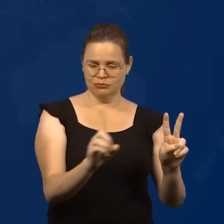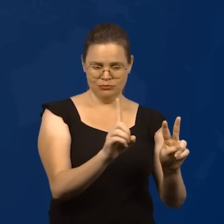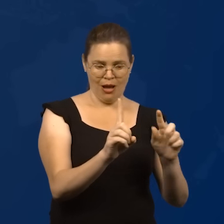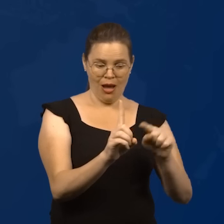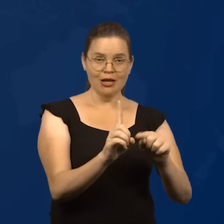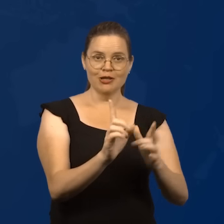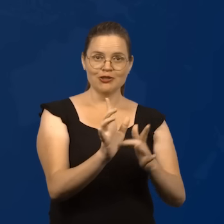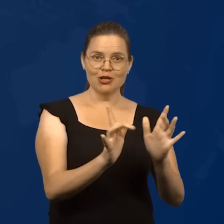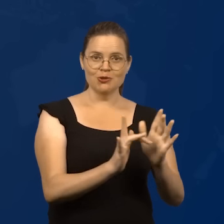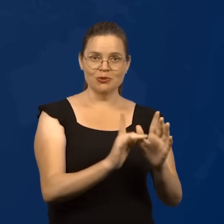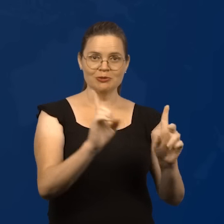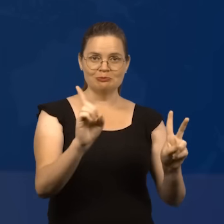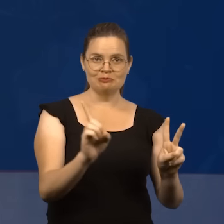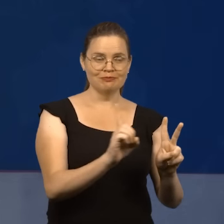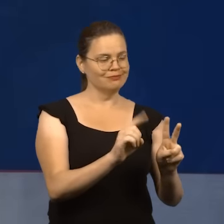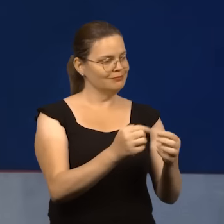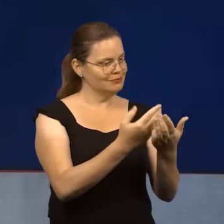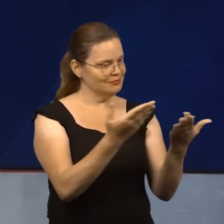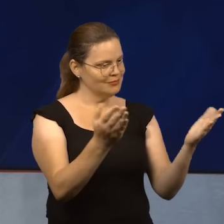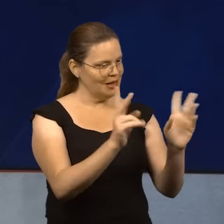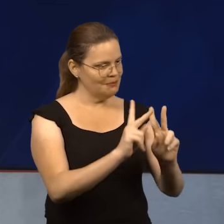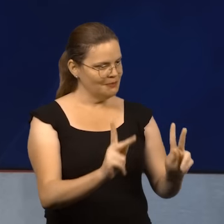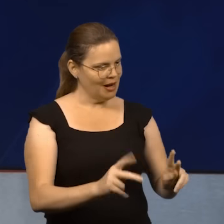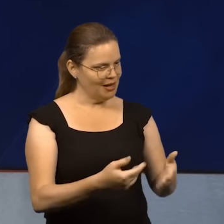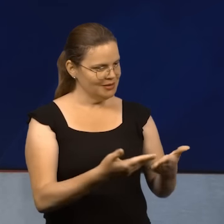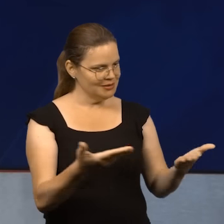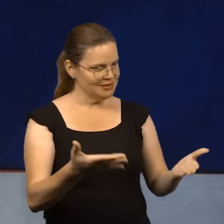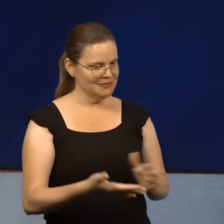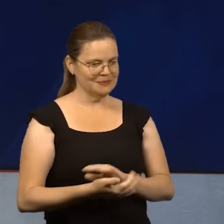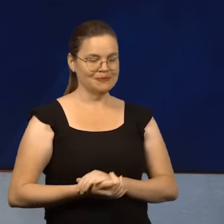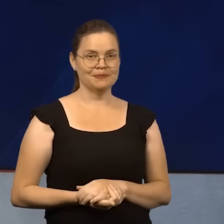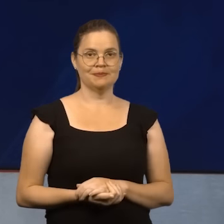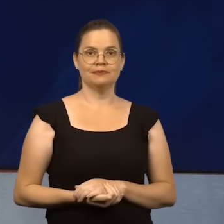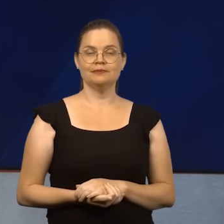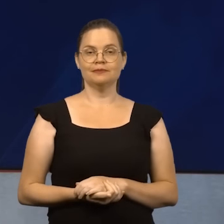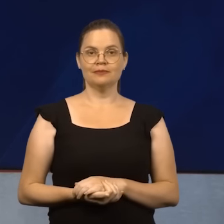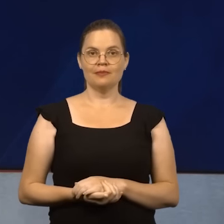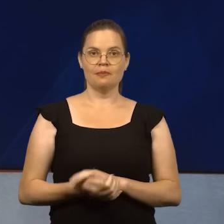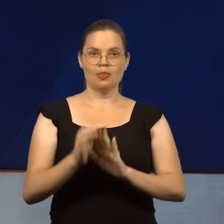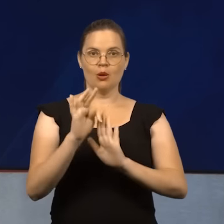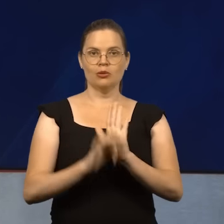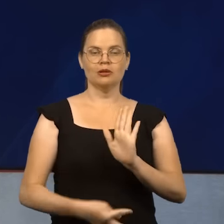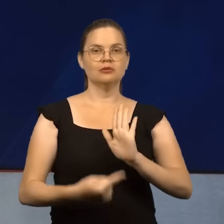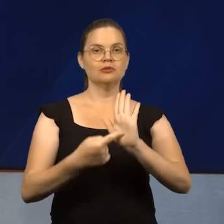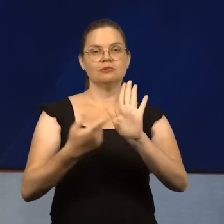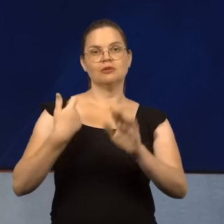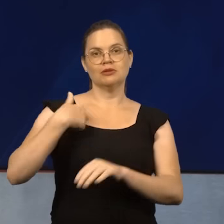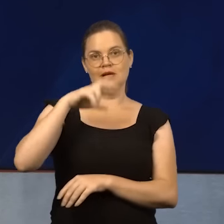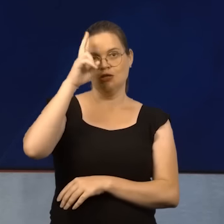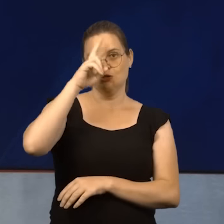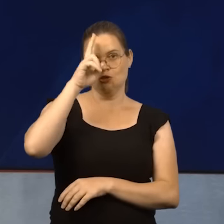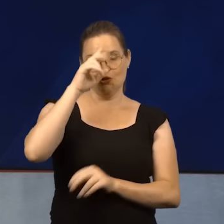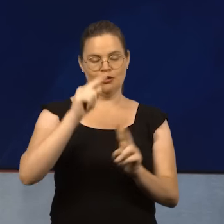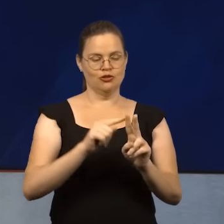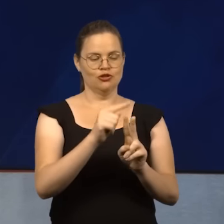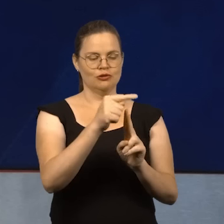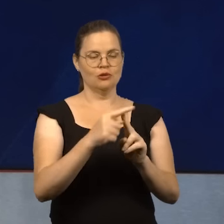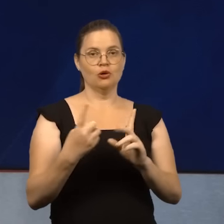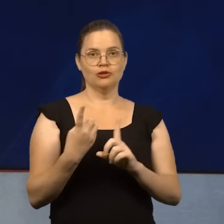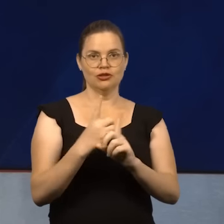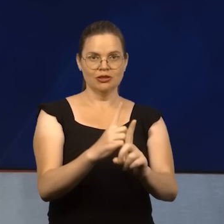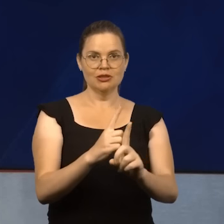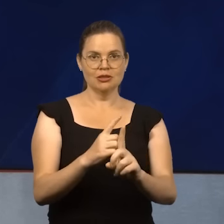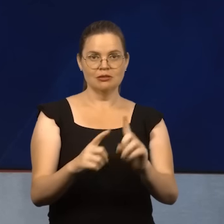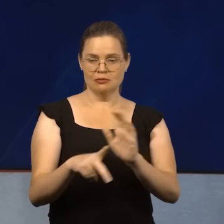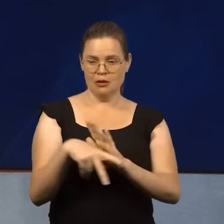Paz seja convosco. Essa passagem bíblica conta a história de dois discípulos de